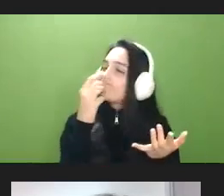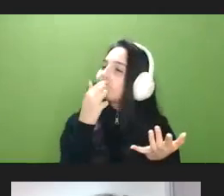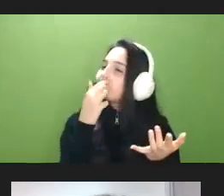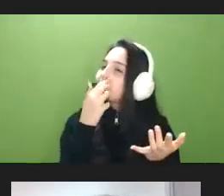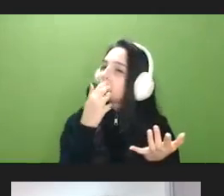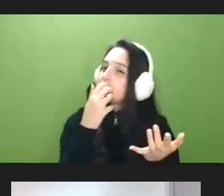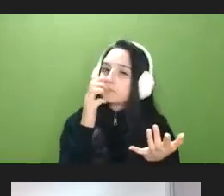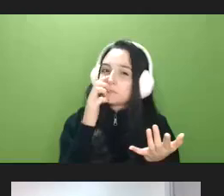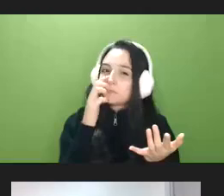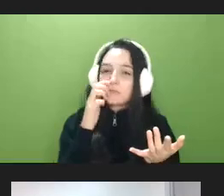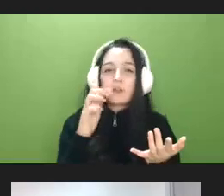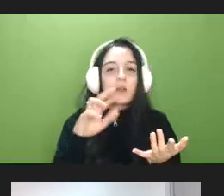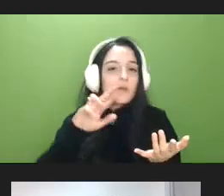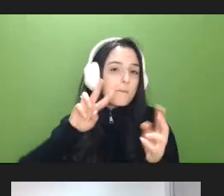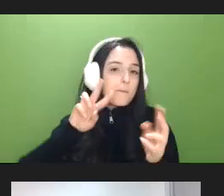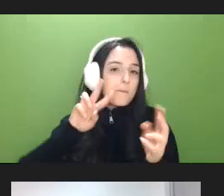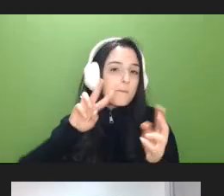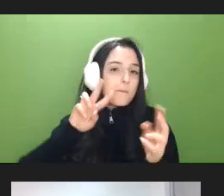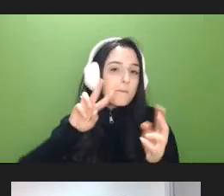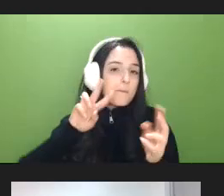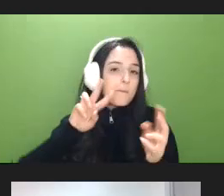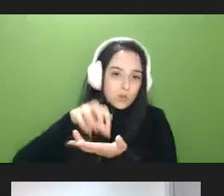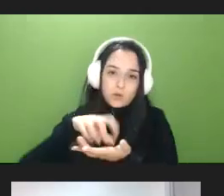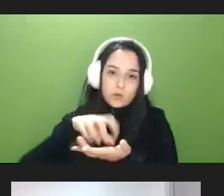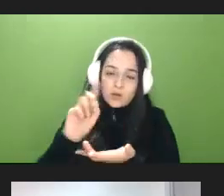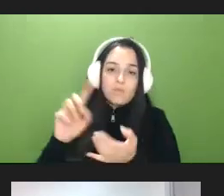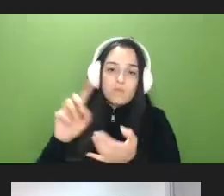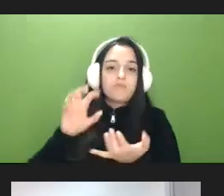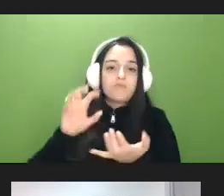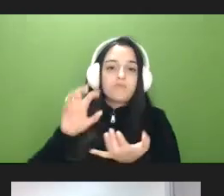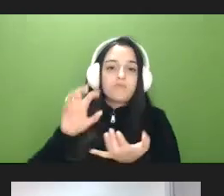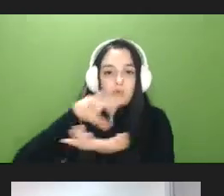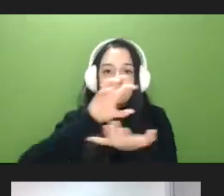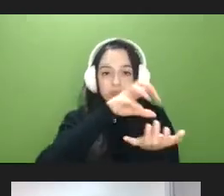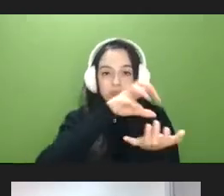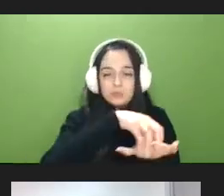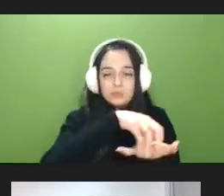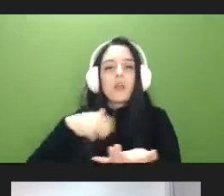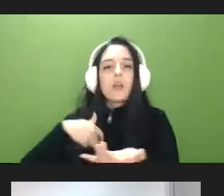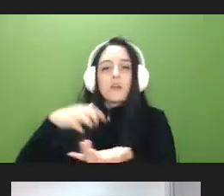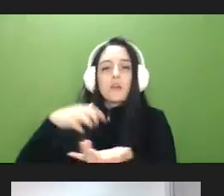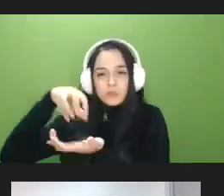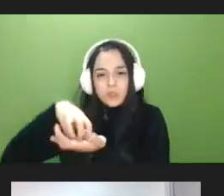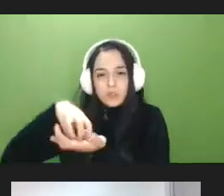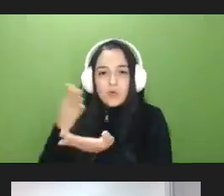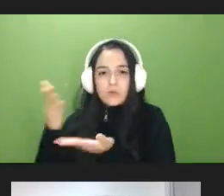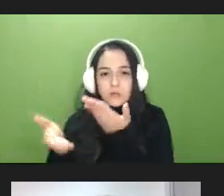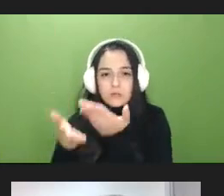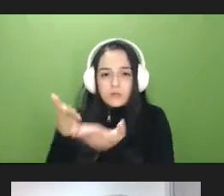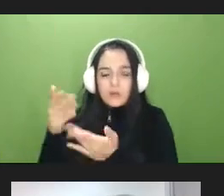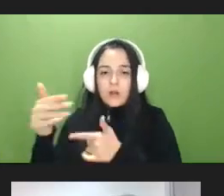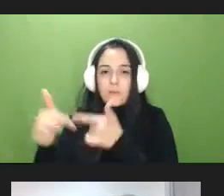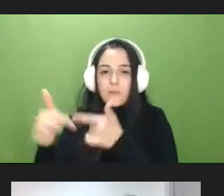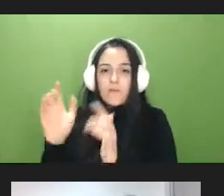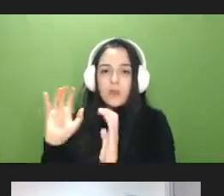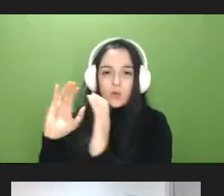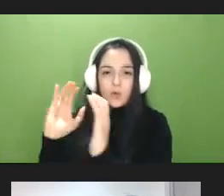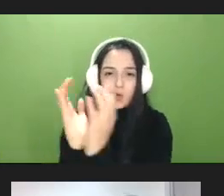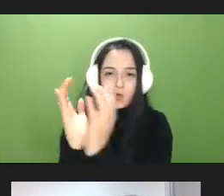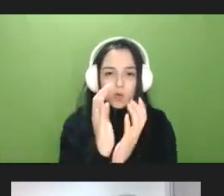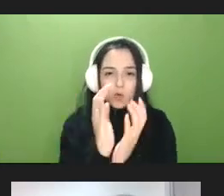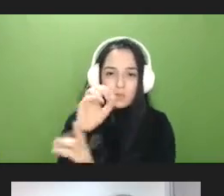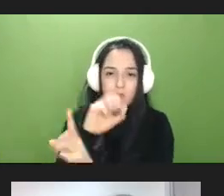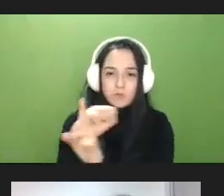oposto ao meu, né? Então, eu trabalhava no setor de assistência, trabalhando com grupos sociais,